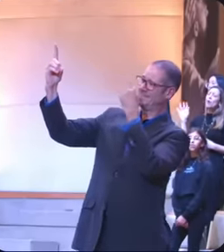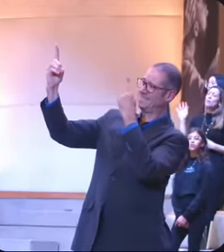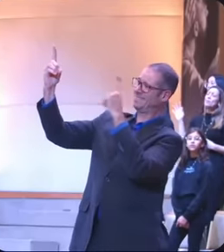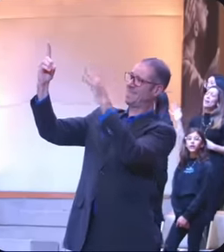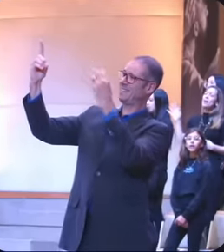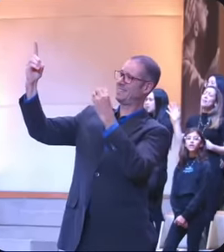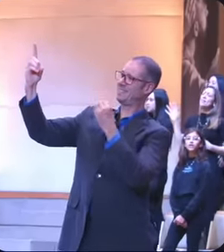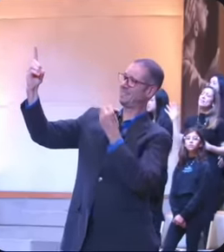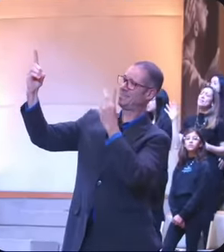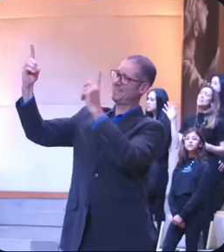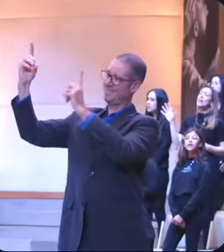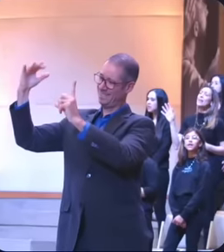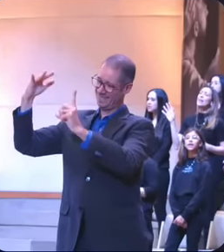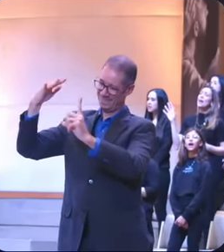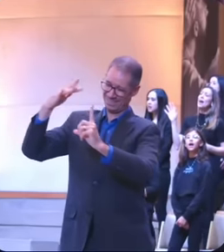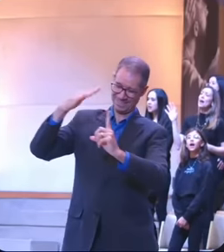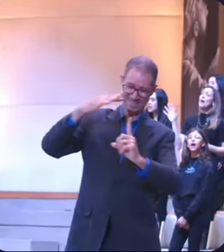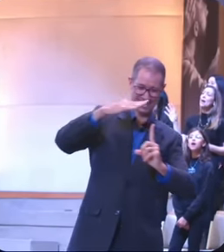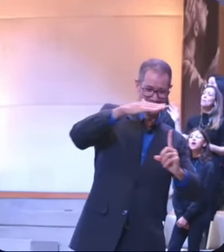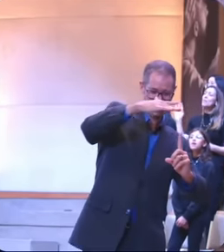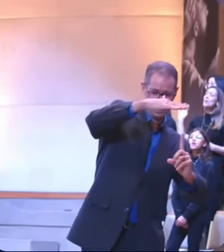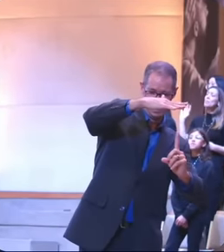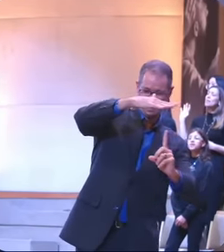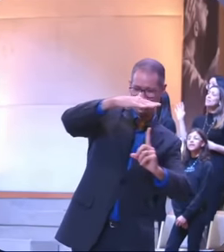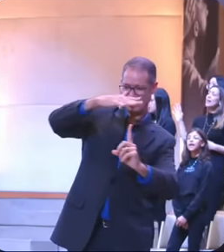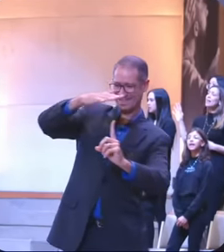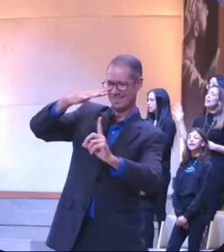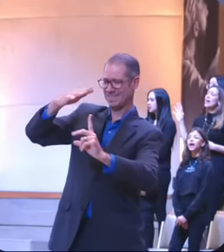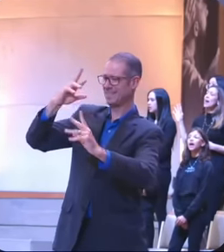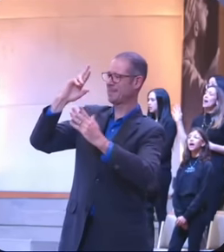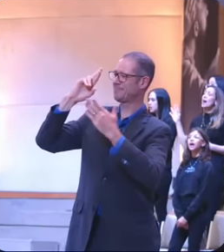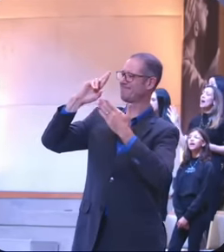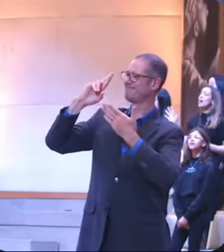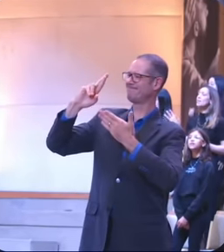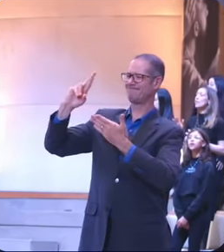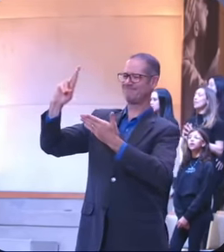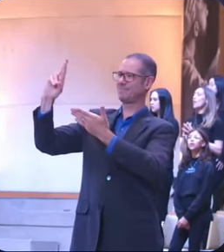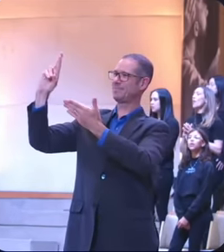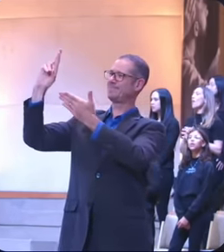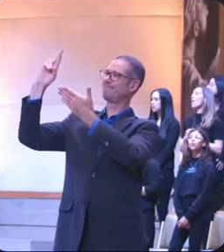Tua bondade me seguirá, me seguirá,